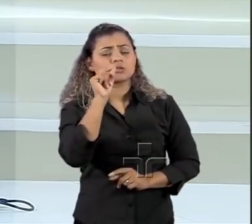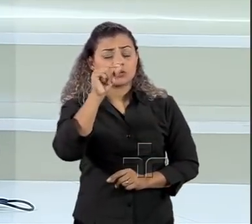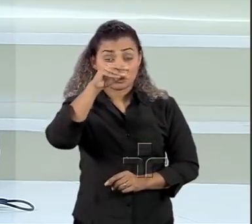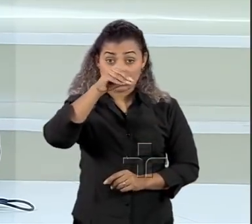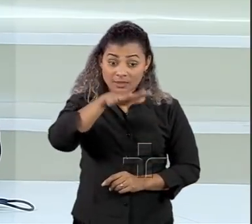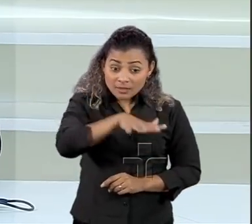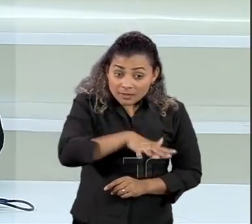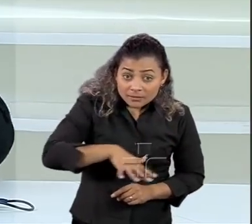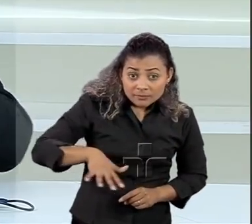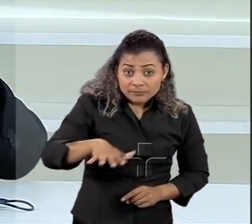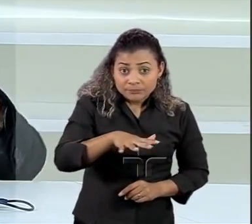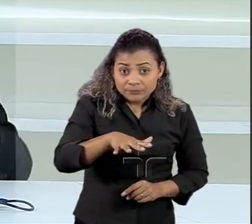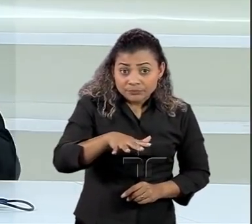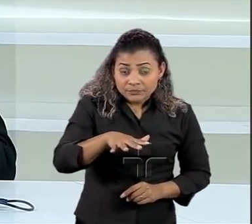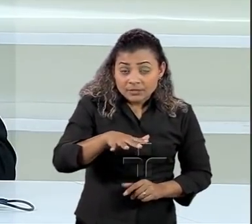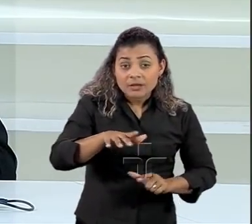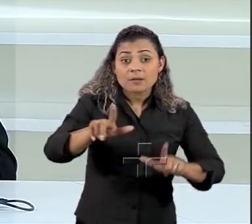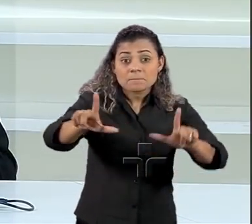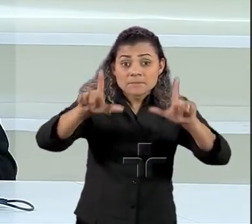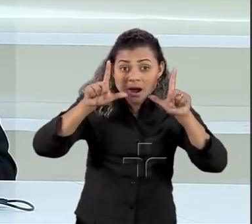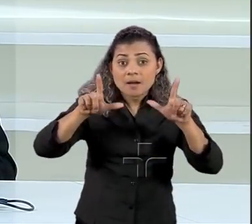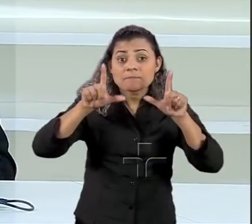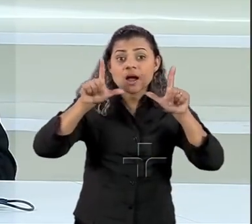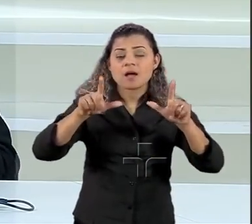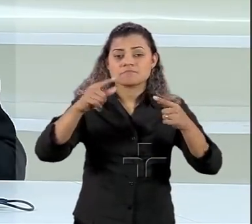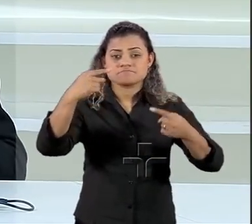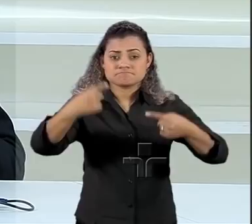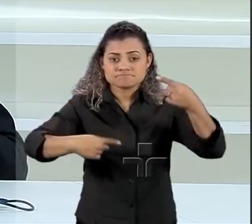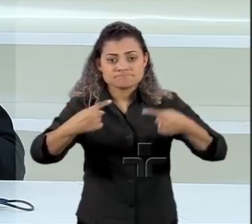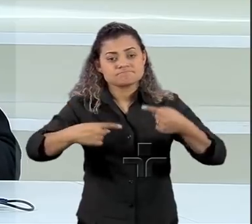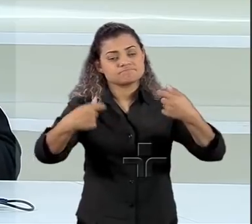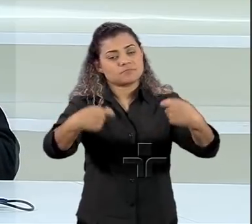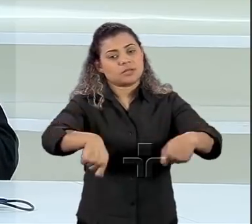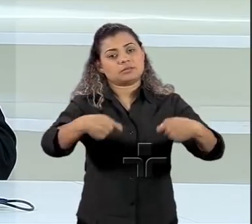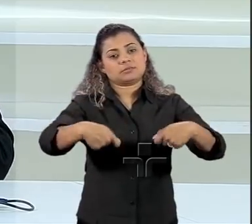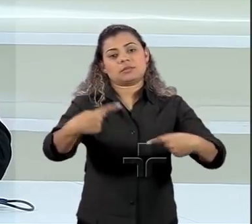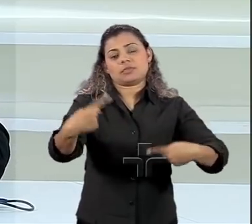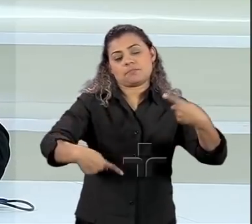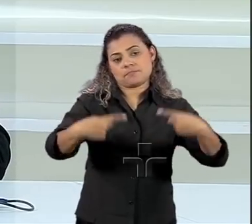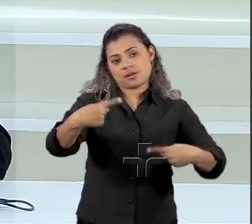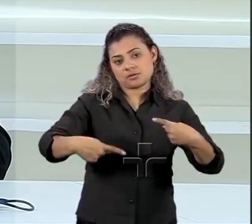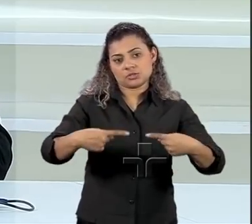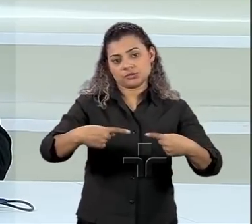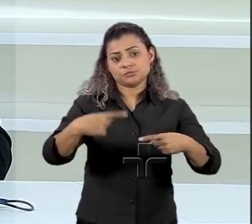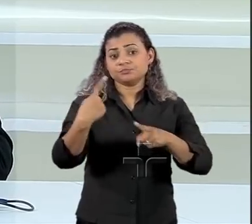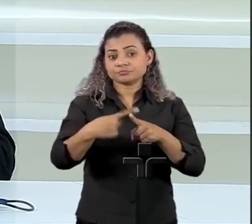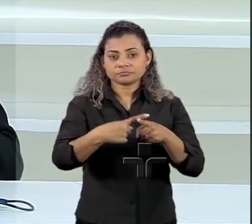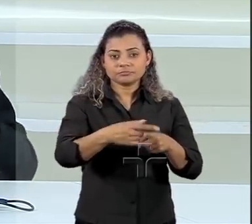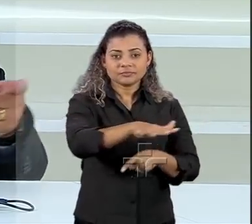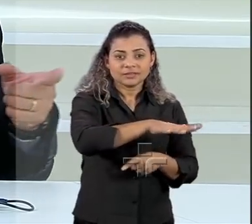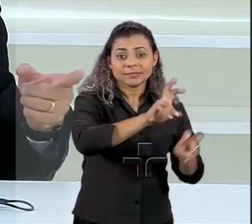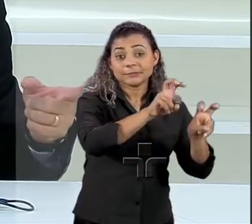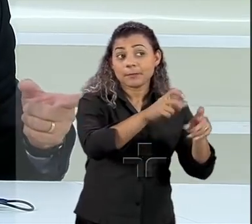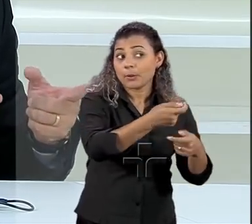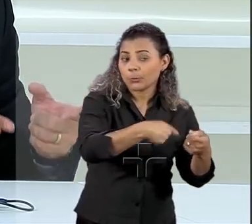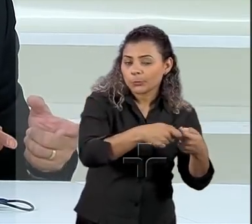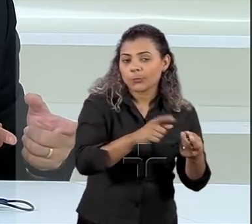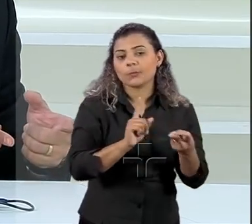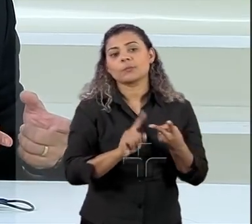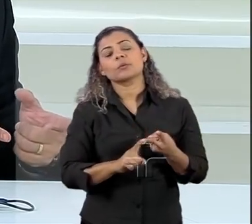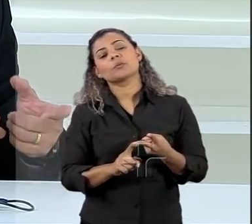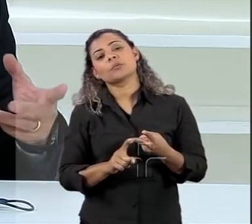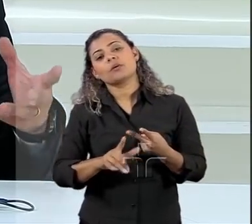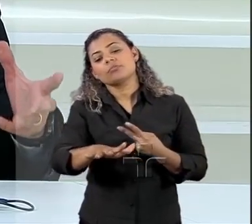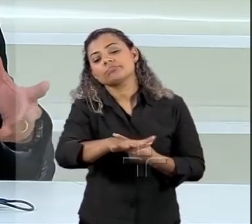dentro disso a gente possa fazer um amplo debate social, porque nós vamos envolver conjunturas econômicas, nós vamos envolver